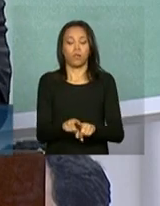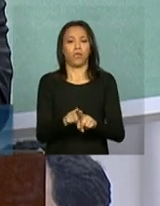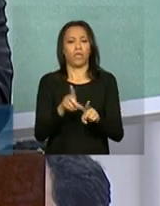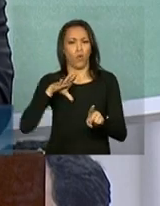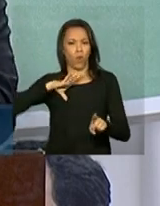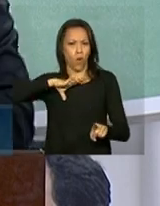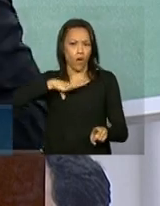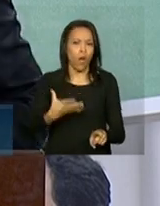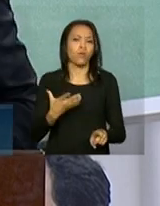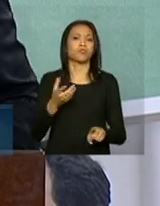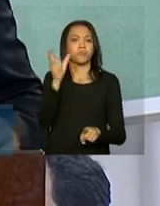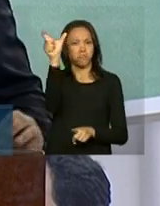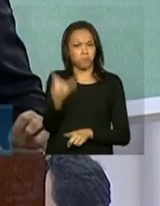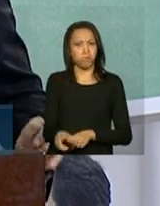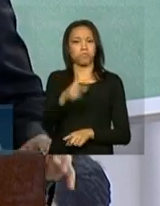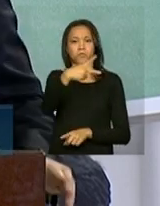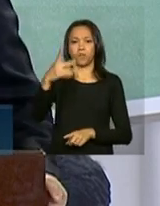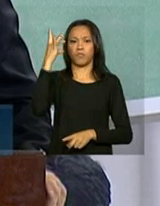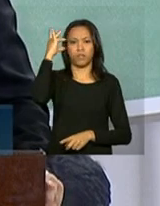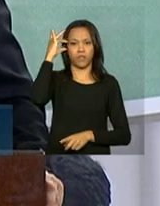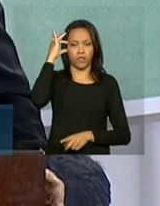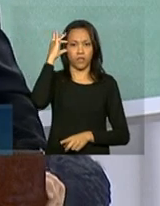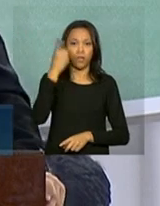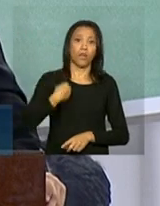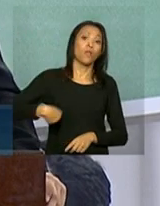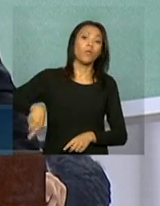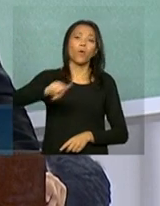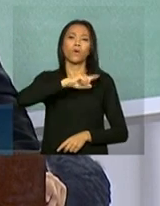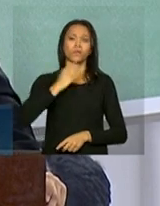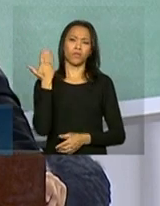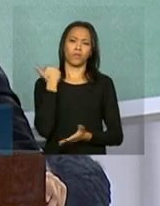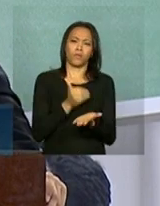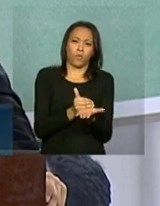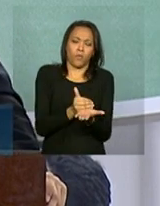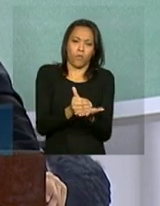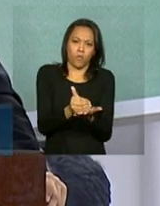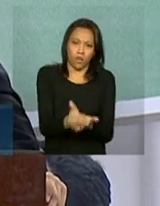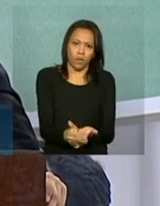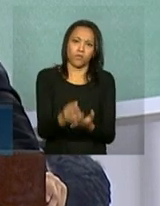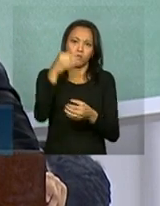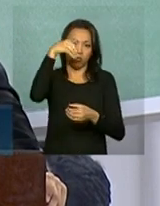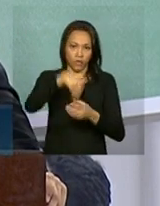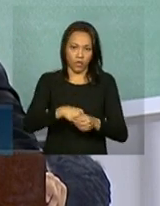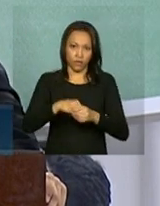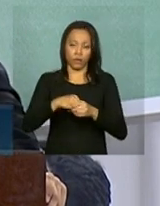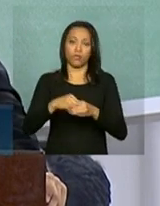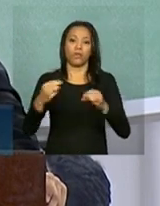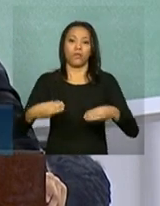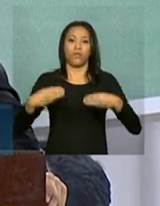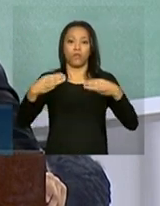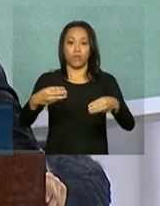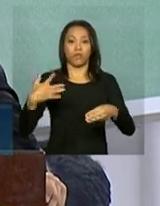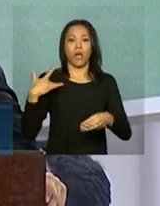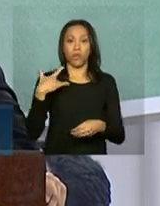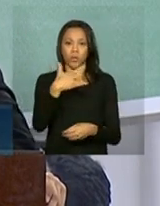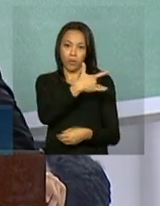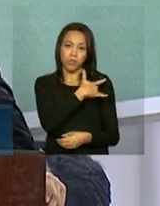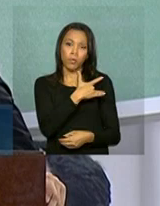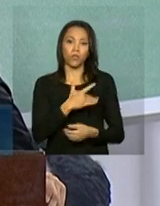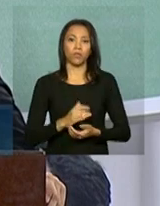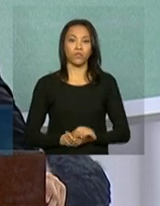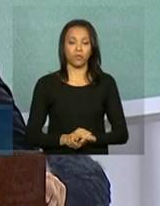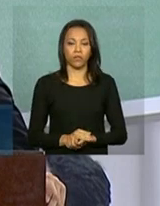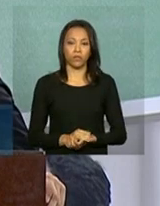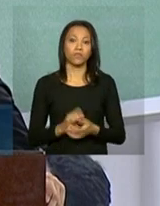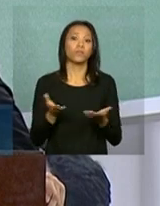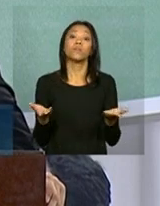ato de coragem da senhora. Nós, desde o começo da gestão do Ministério da Saúde, apontamos e, junto com o Ministério